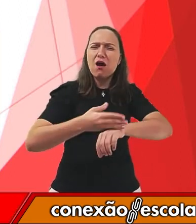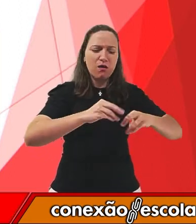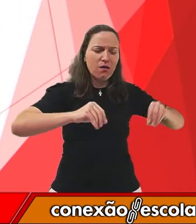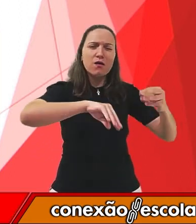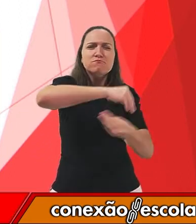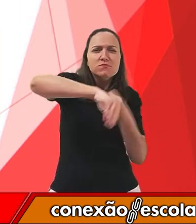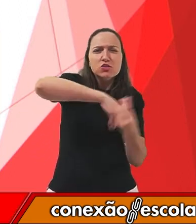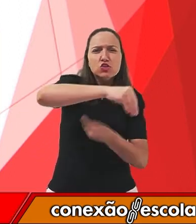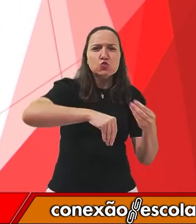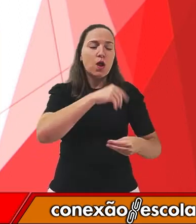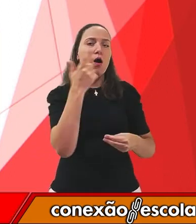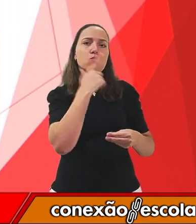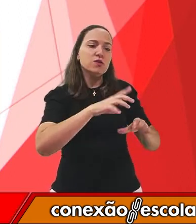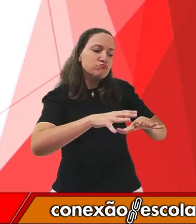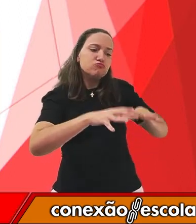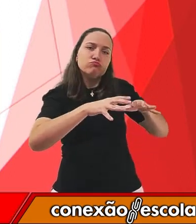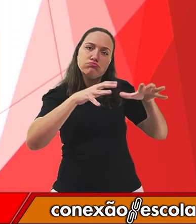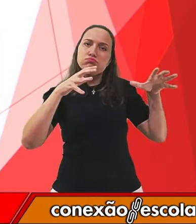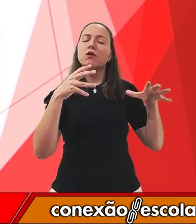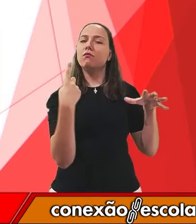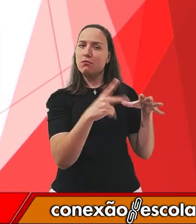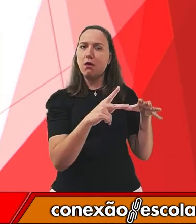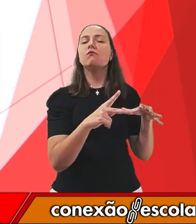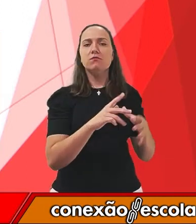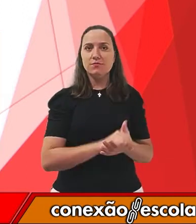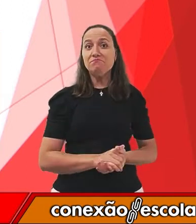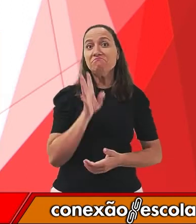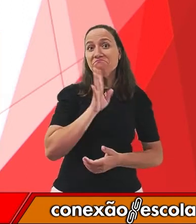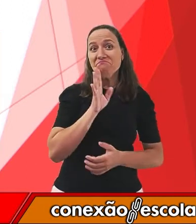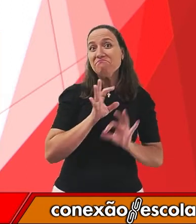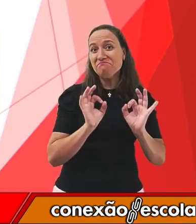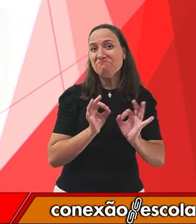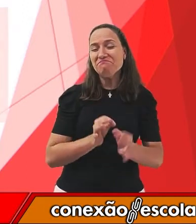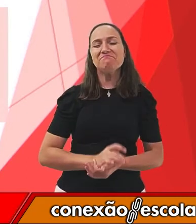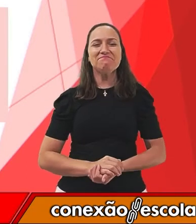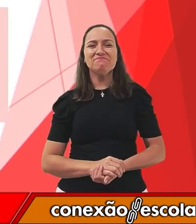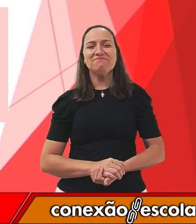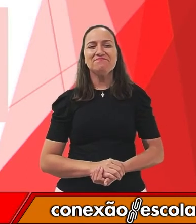do açúcar da farinha e faz a massa crescer. Legal, né?